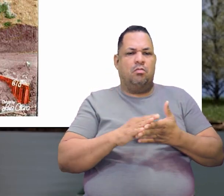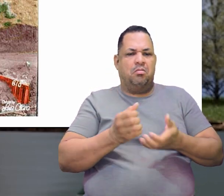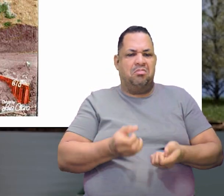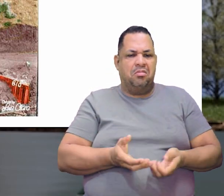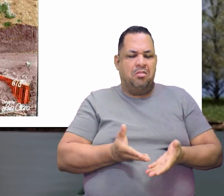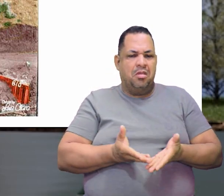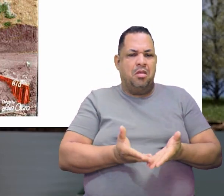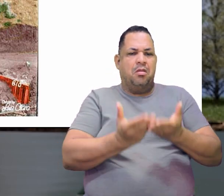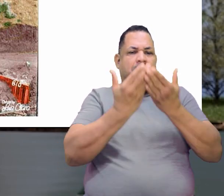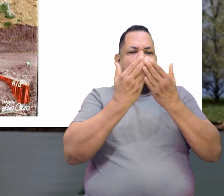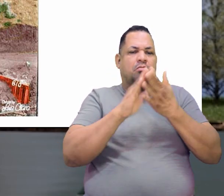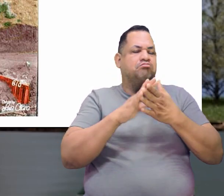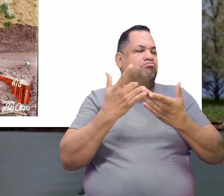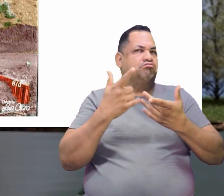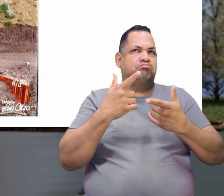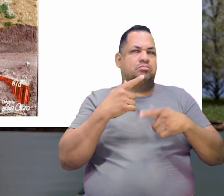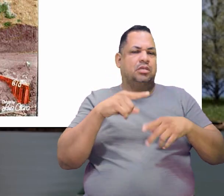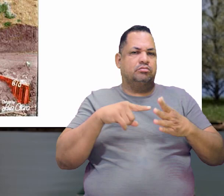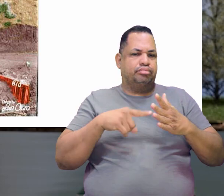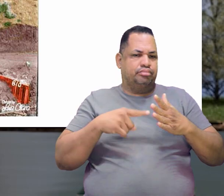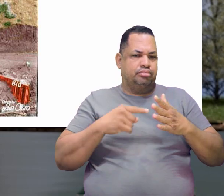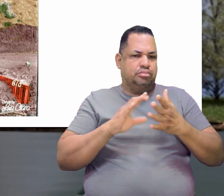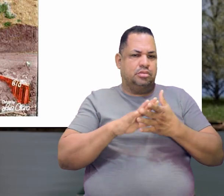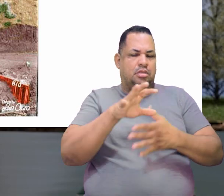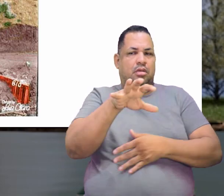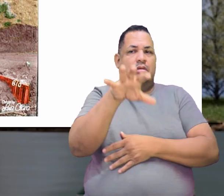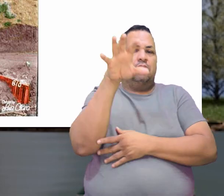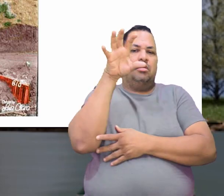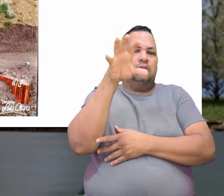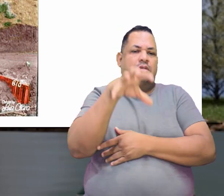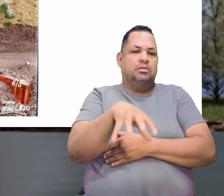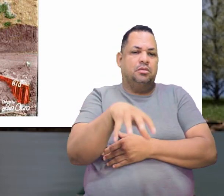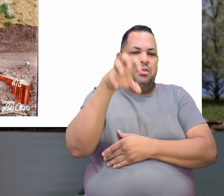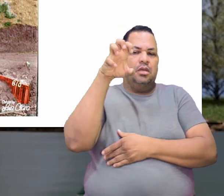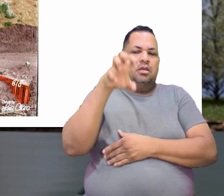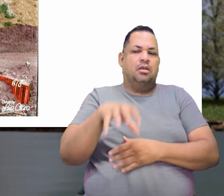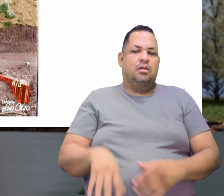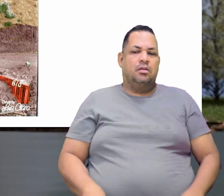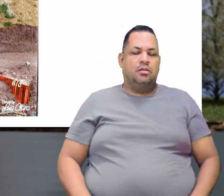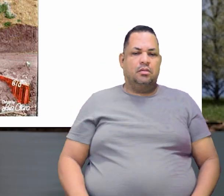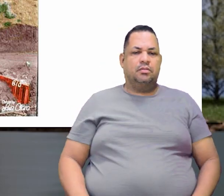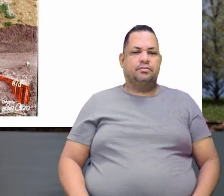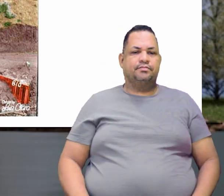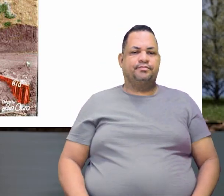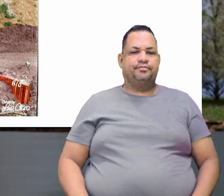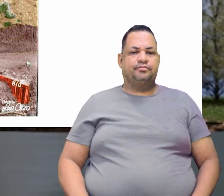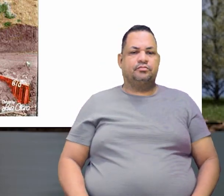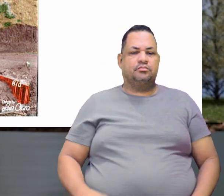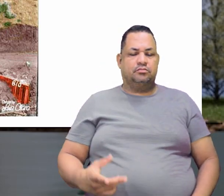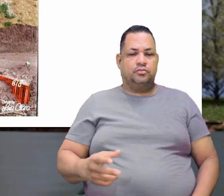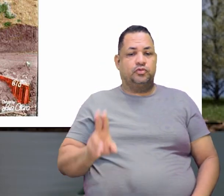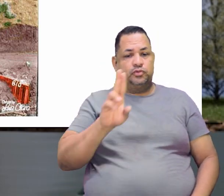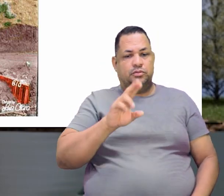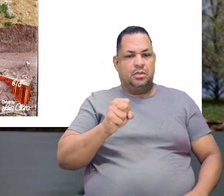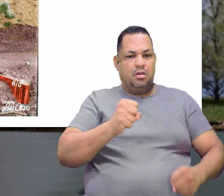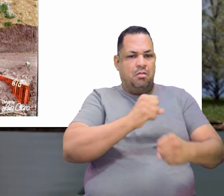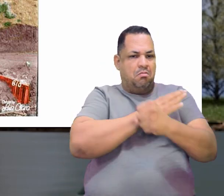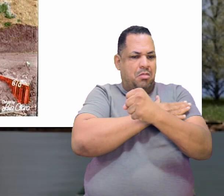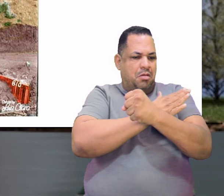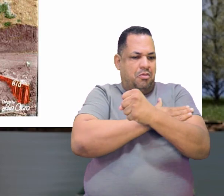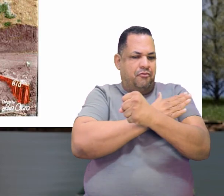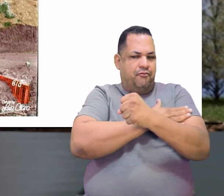pá carregadeira, não tinha maquinário, a não ser só aquele guindaste, que era só para peso. O resto era feito assim, no braço meu,